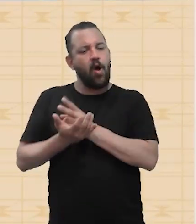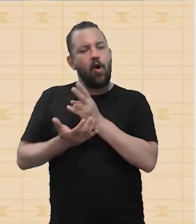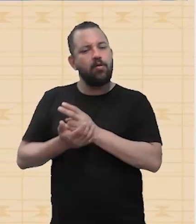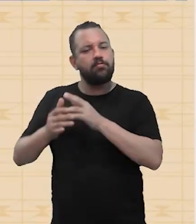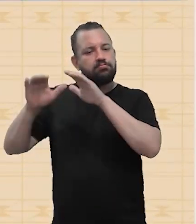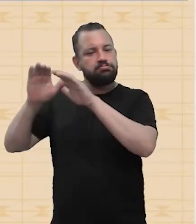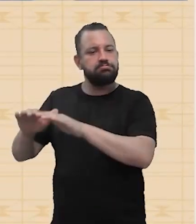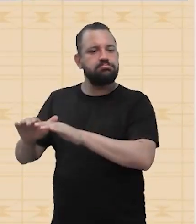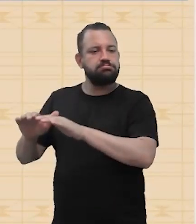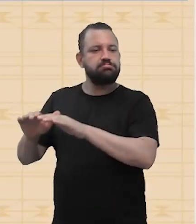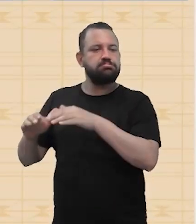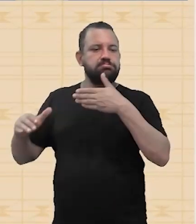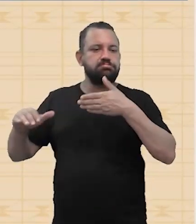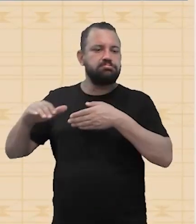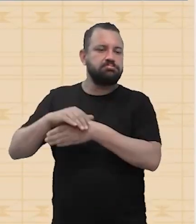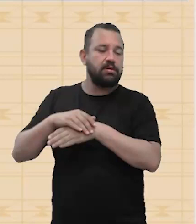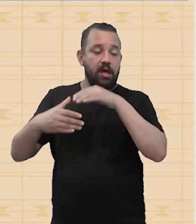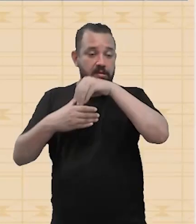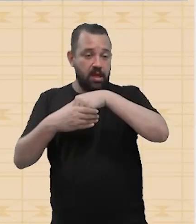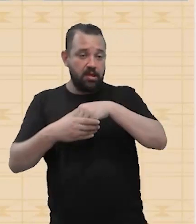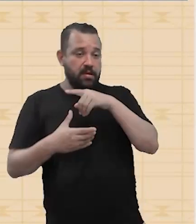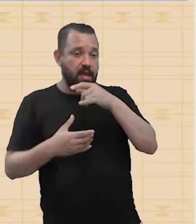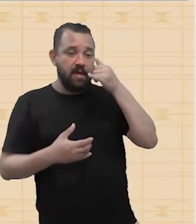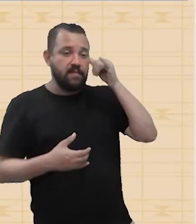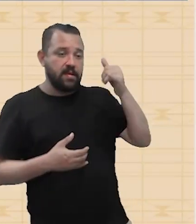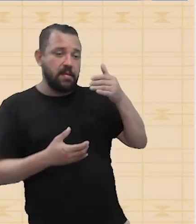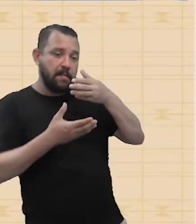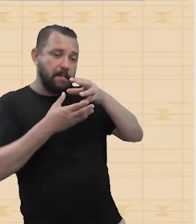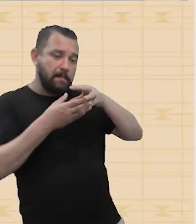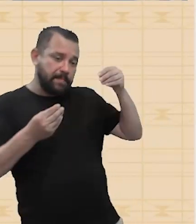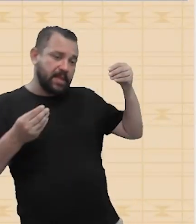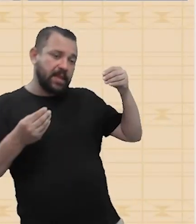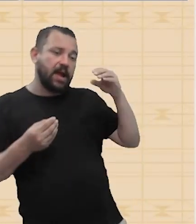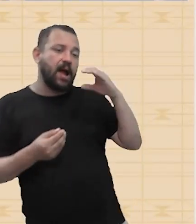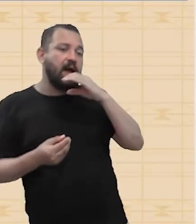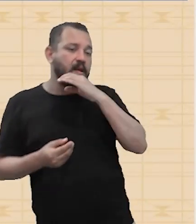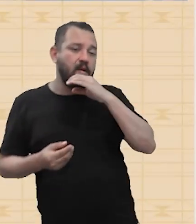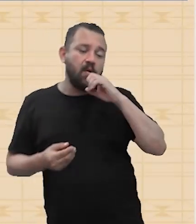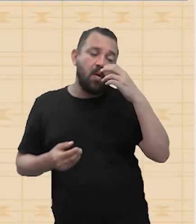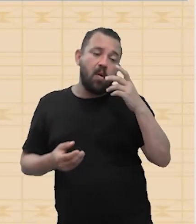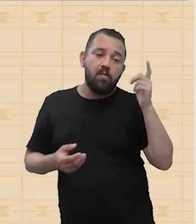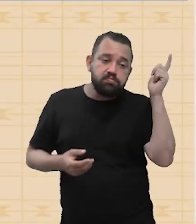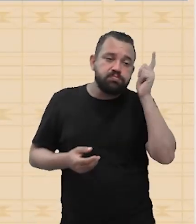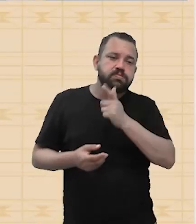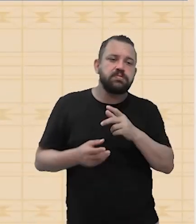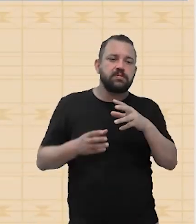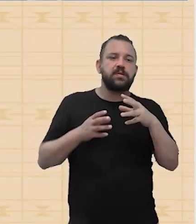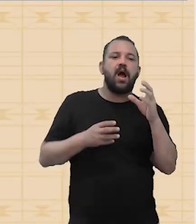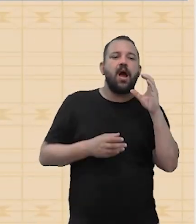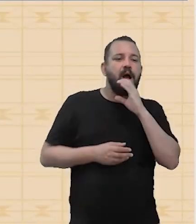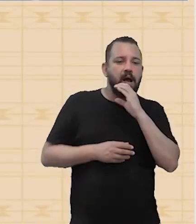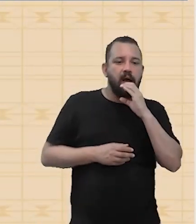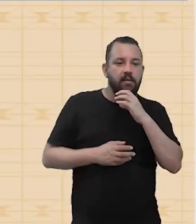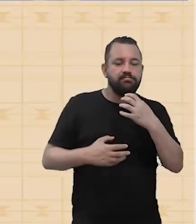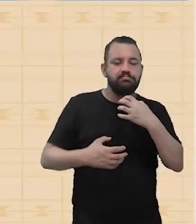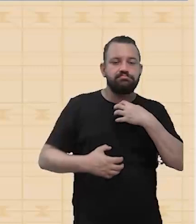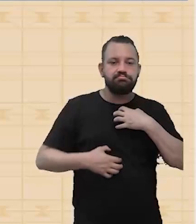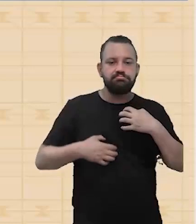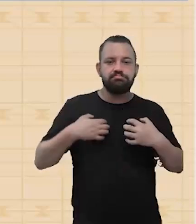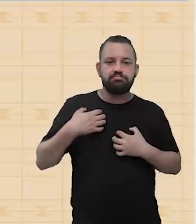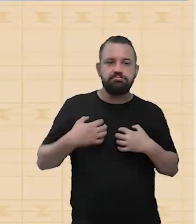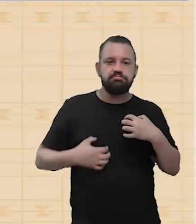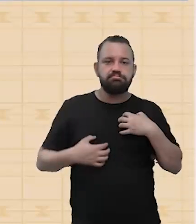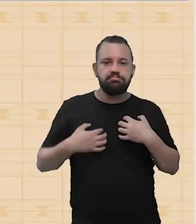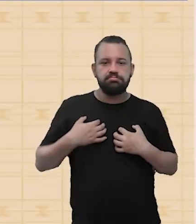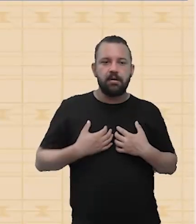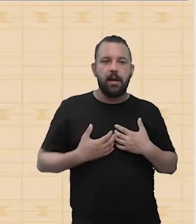dele, evitando que você perca ou ganhe calor. Lembre-se que a sensação térmica é fruto da perda ou